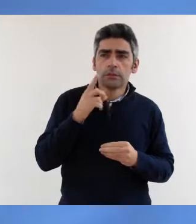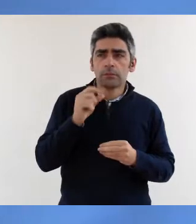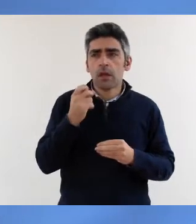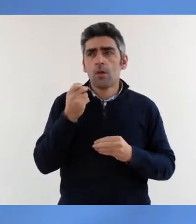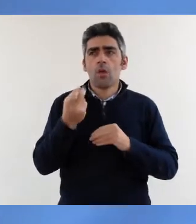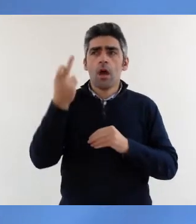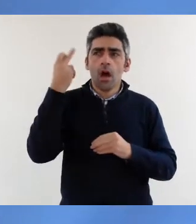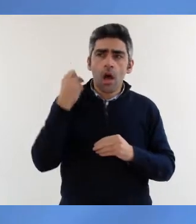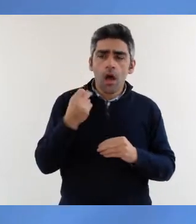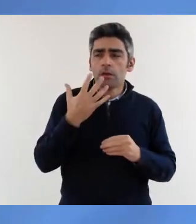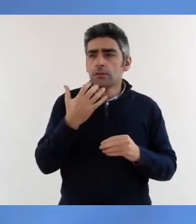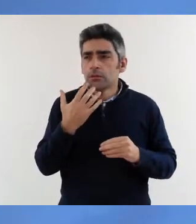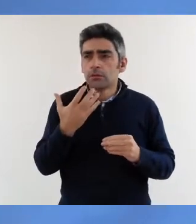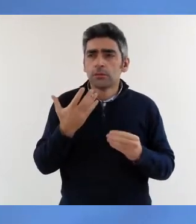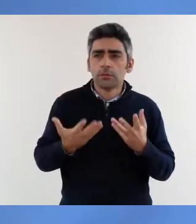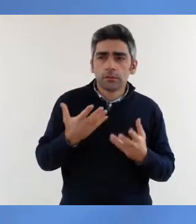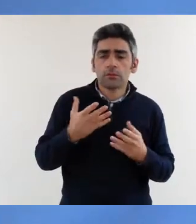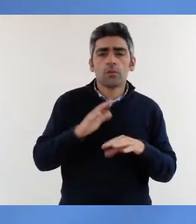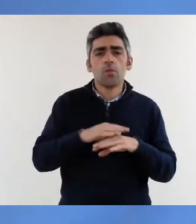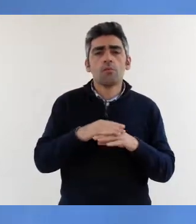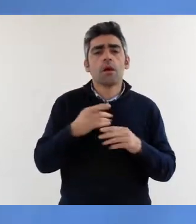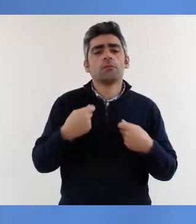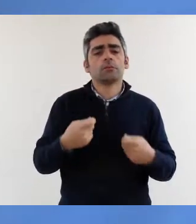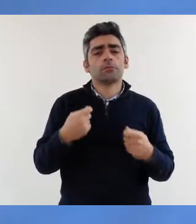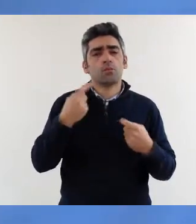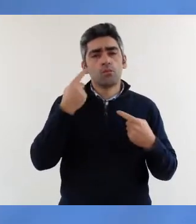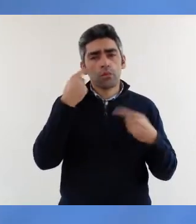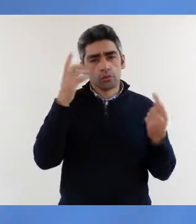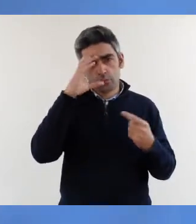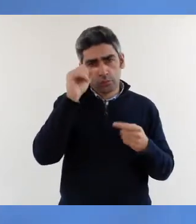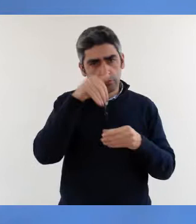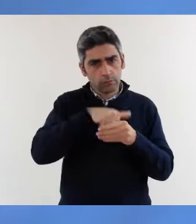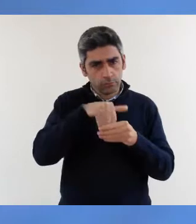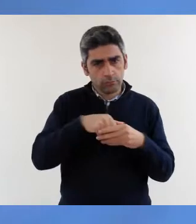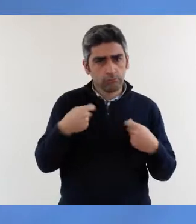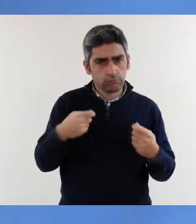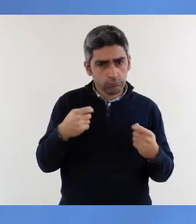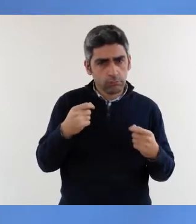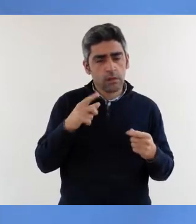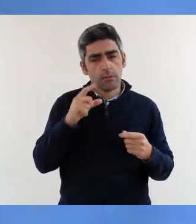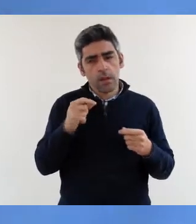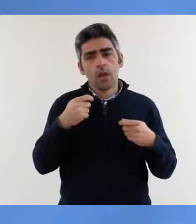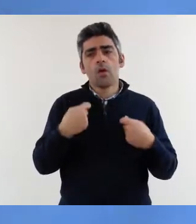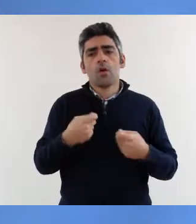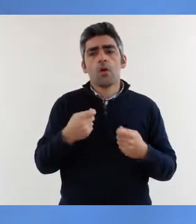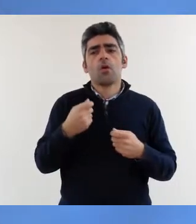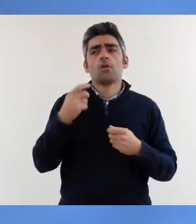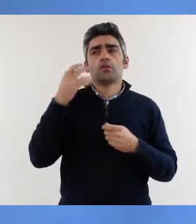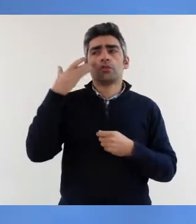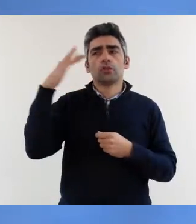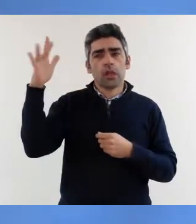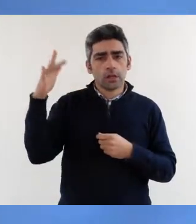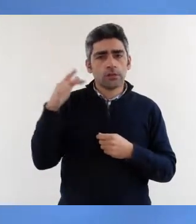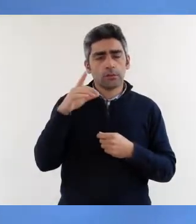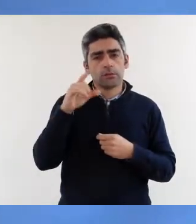a isso e diversa momento temido também há um ano a trajetória das contas públicas e mesmo em